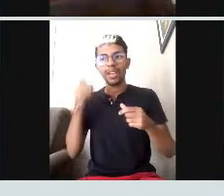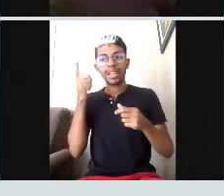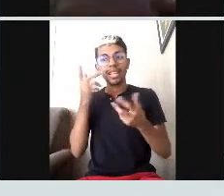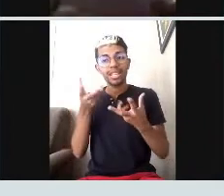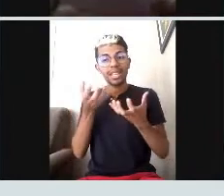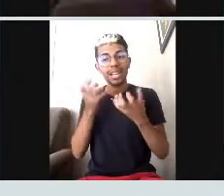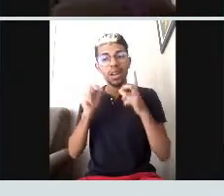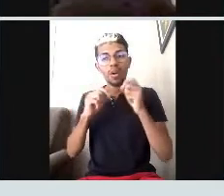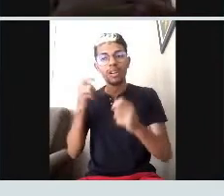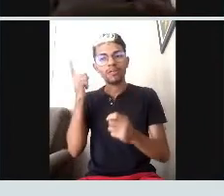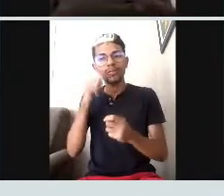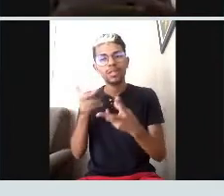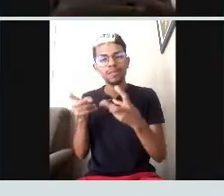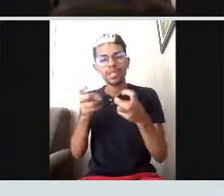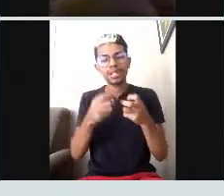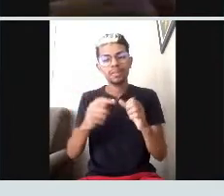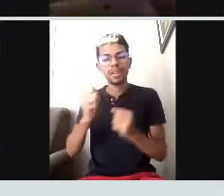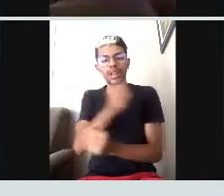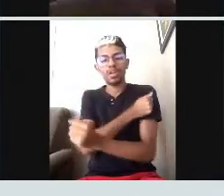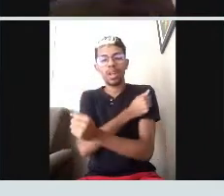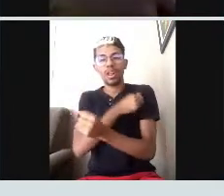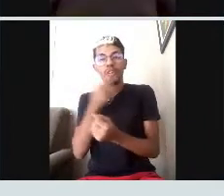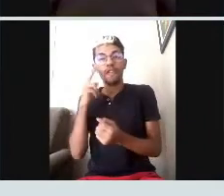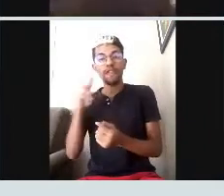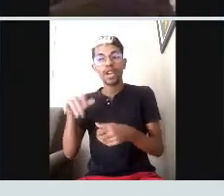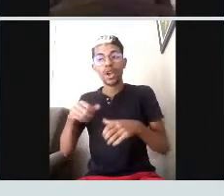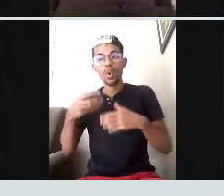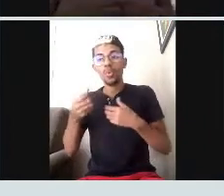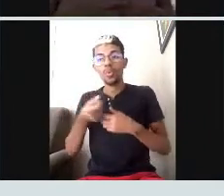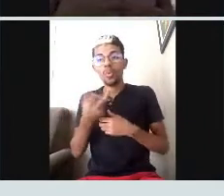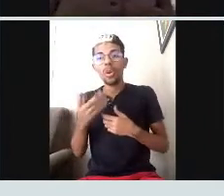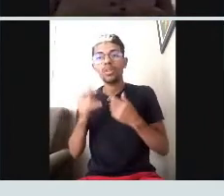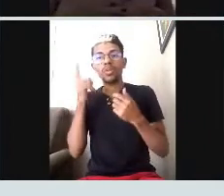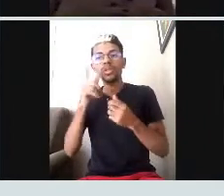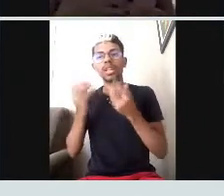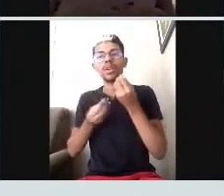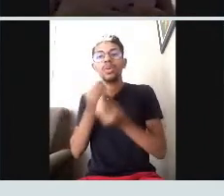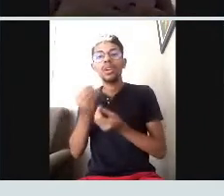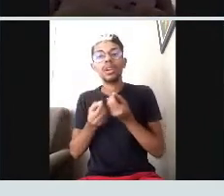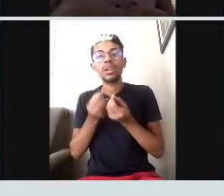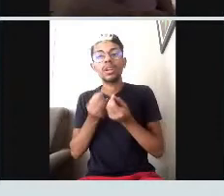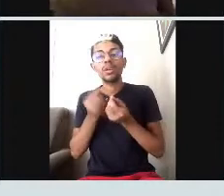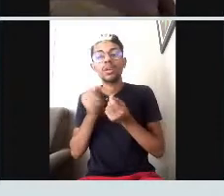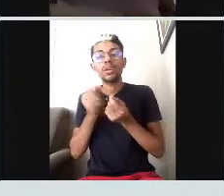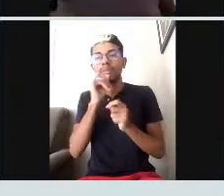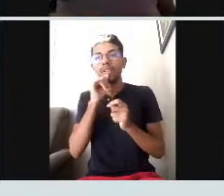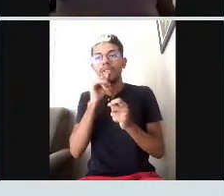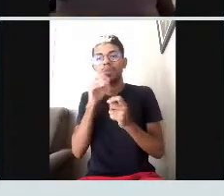se impor perante aquele tema dentro daquele limite estrutural do texto, certo?